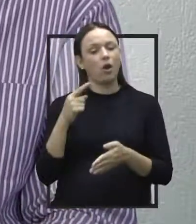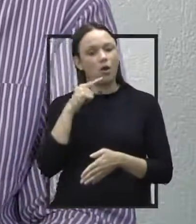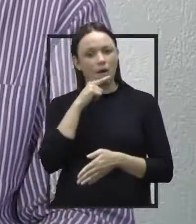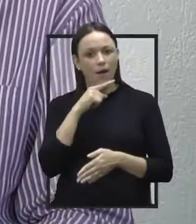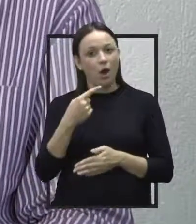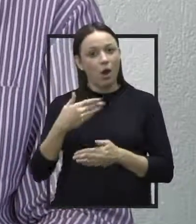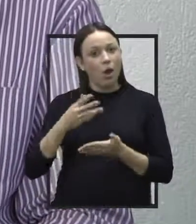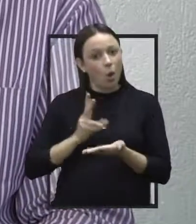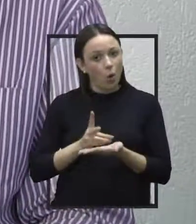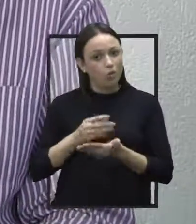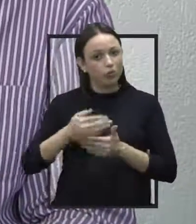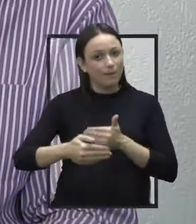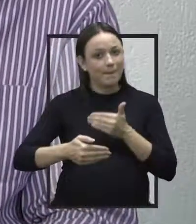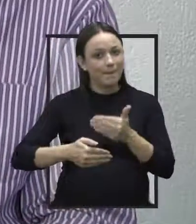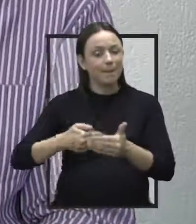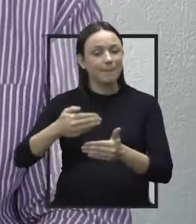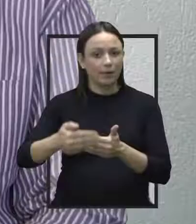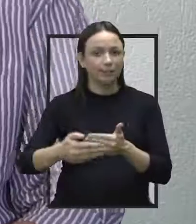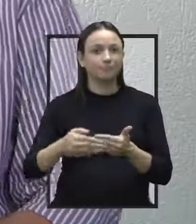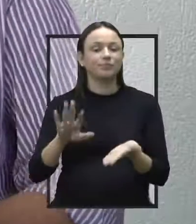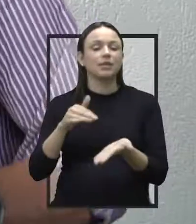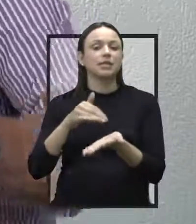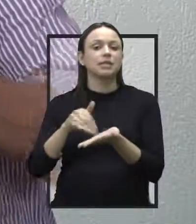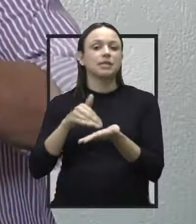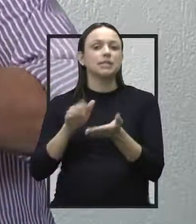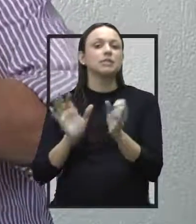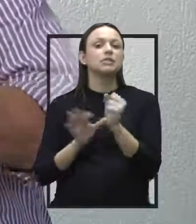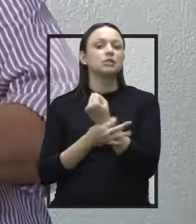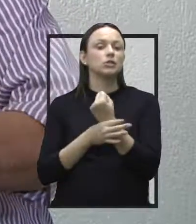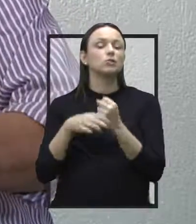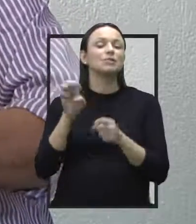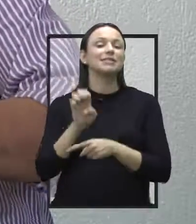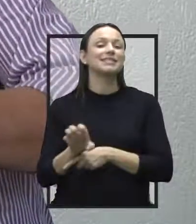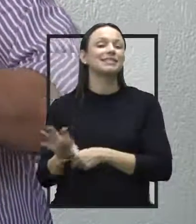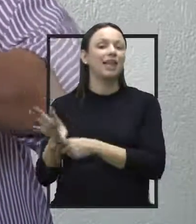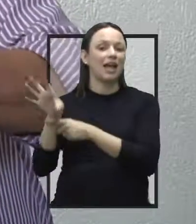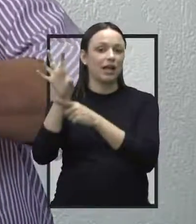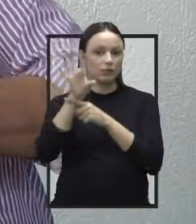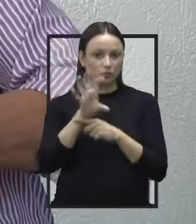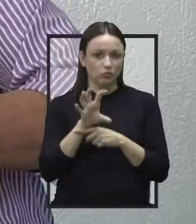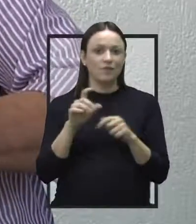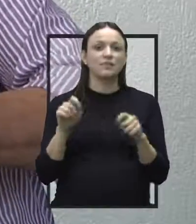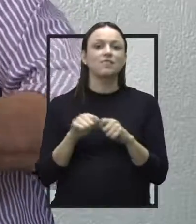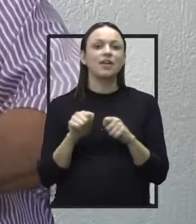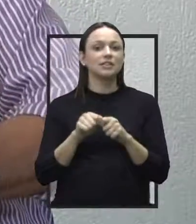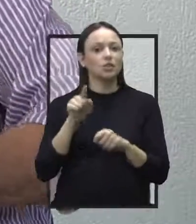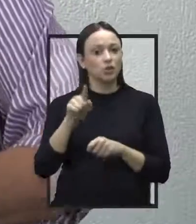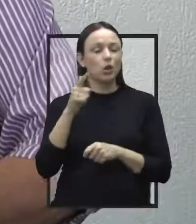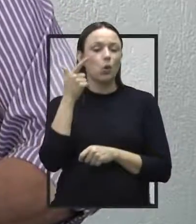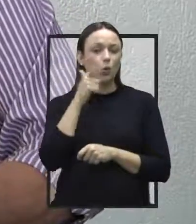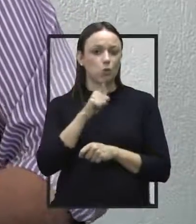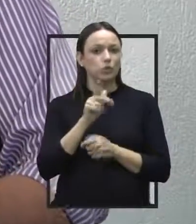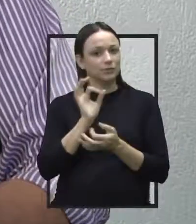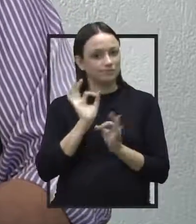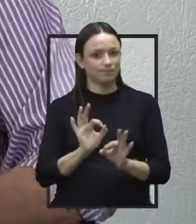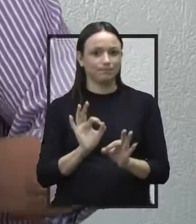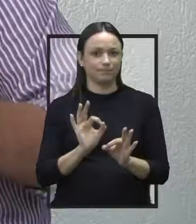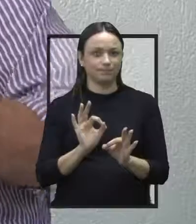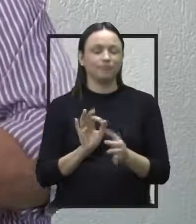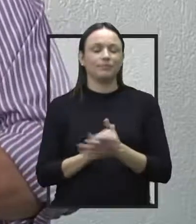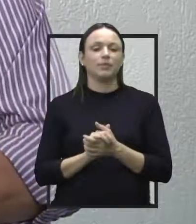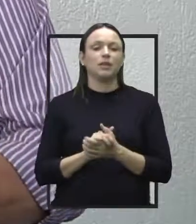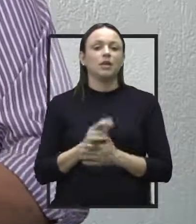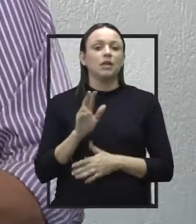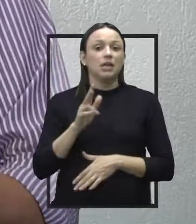continuidade nesse processo, inclusive até com a Secretaria de Segurança do Estado, para fazer com que isso funcione. Nós temos certeza que